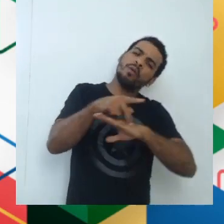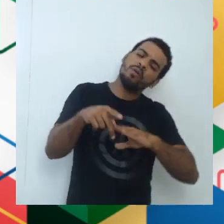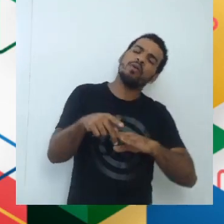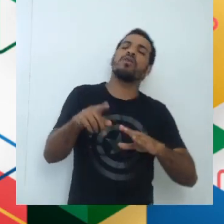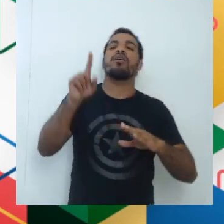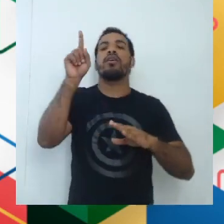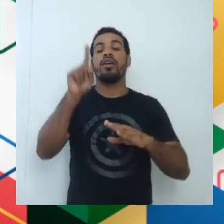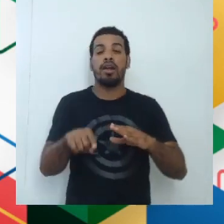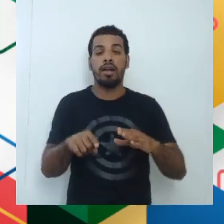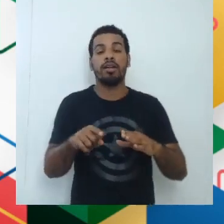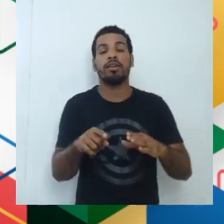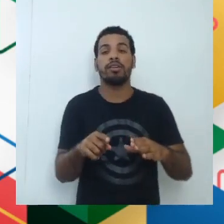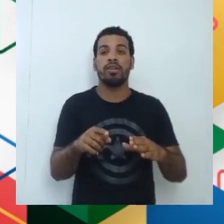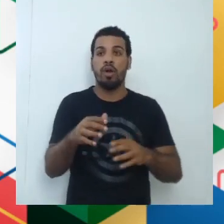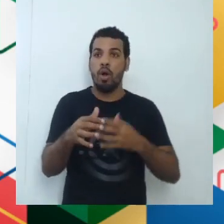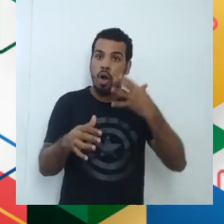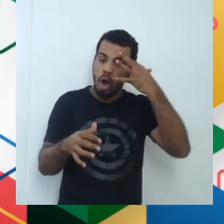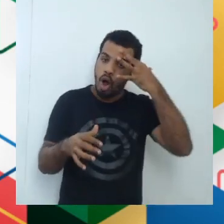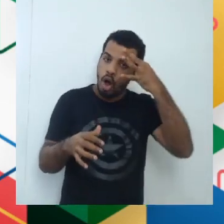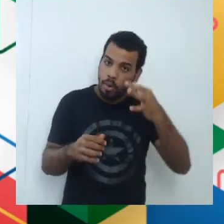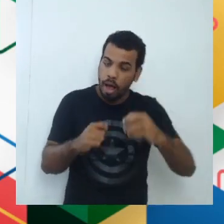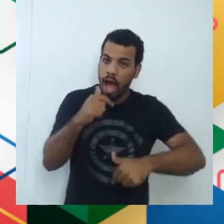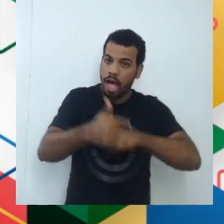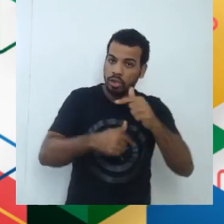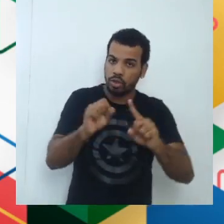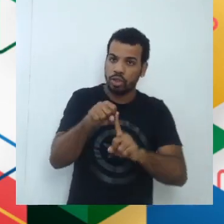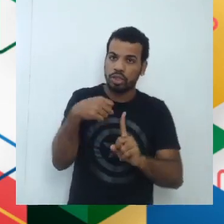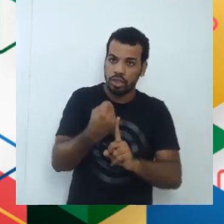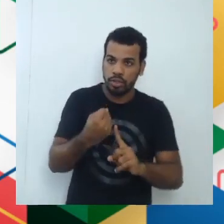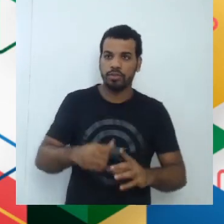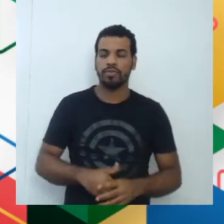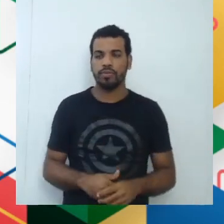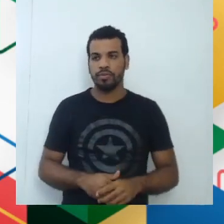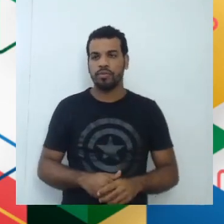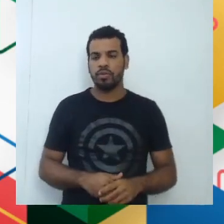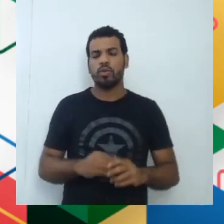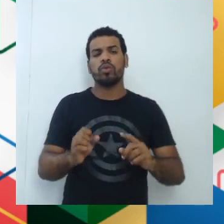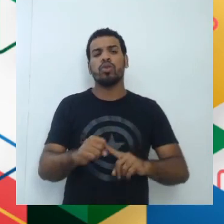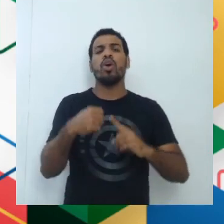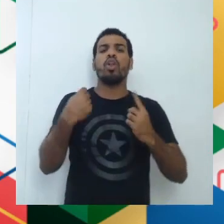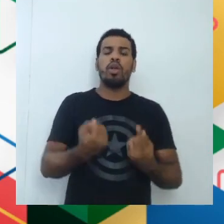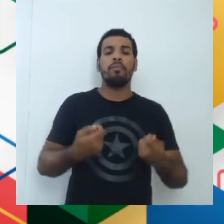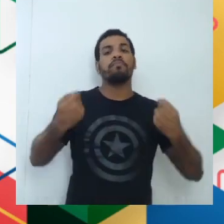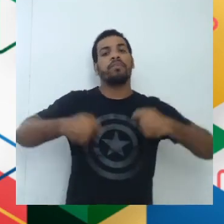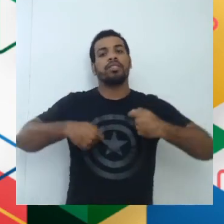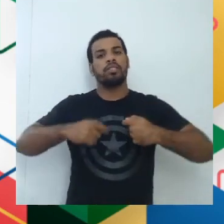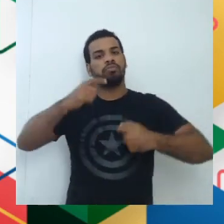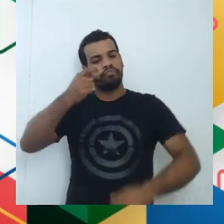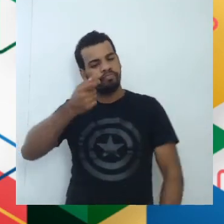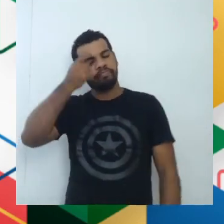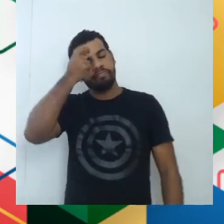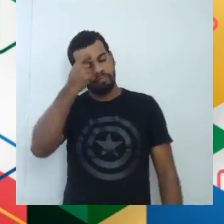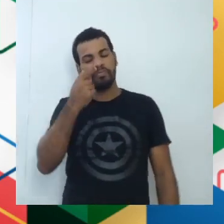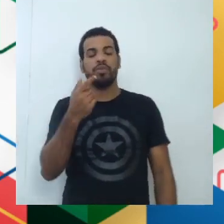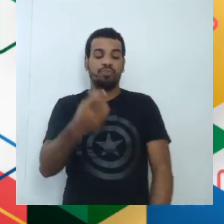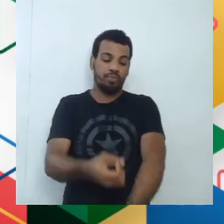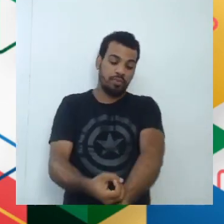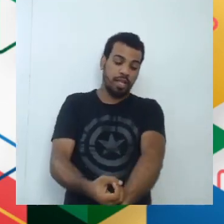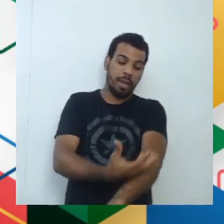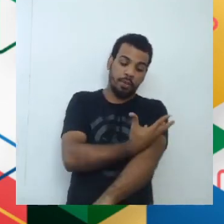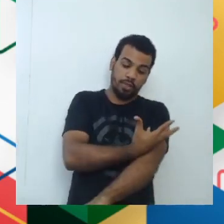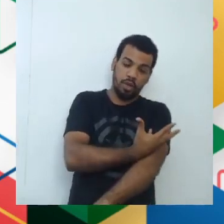ser considerados na compreensão da ação social. O sociólogo, porém, precisa estar consciente de que